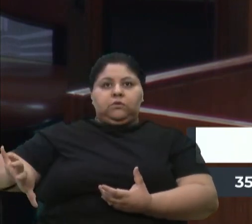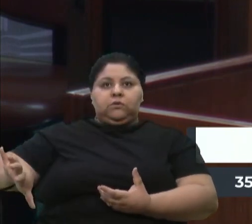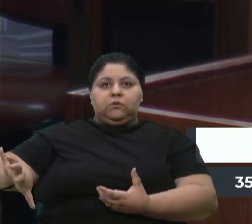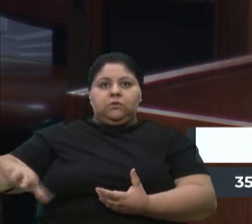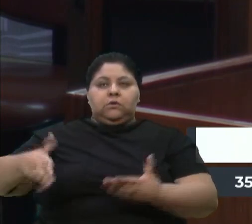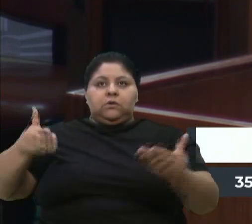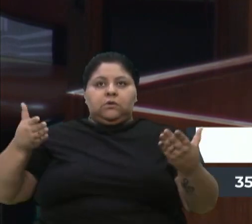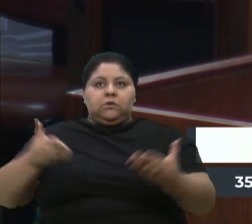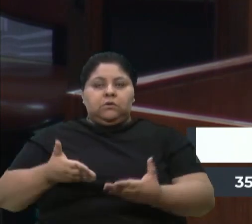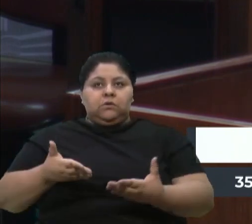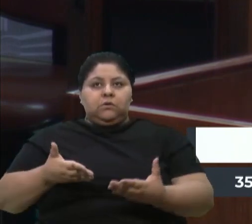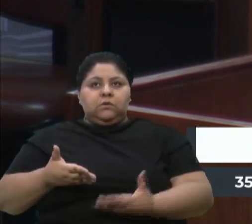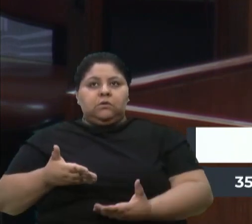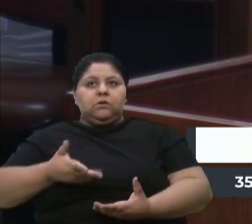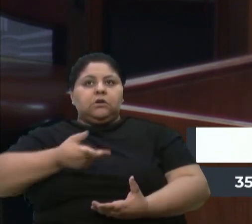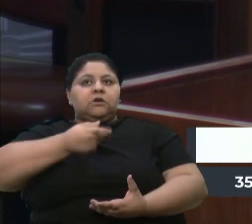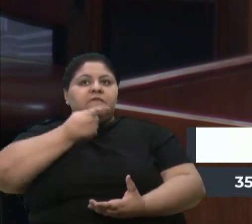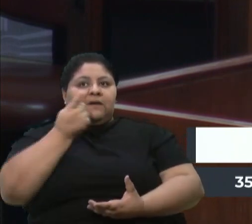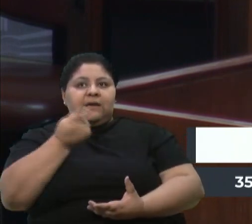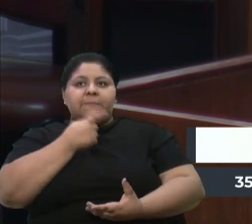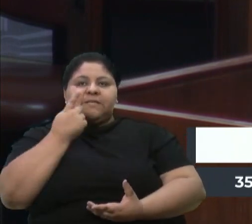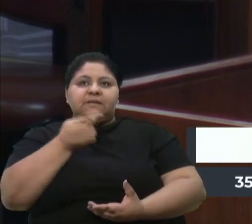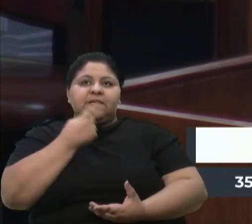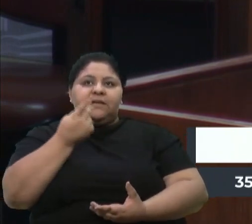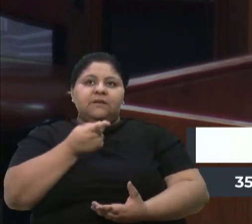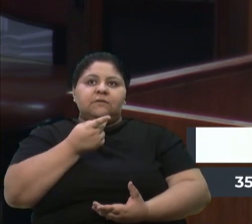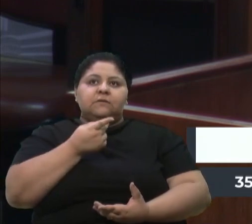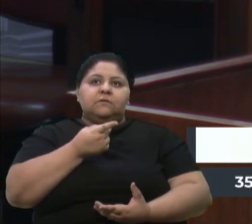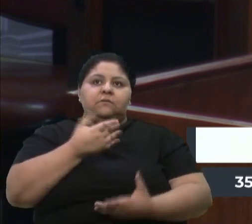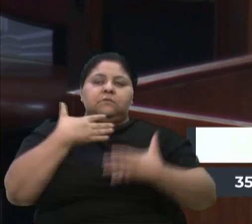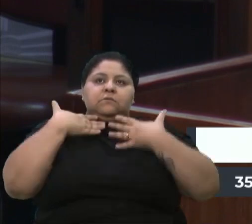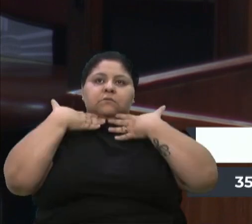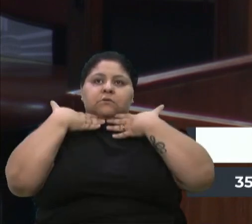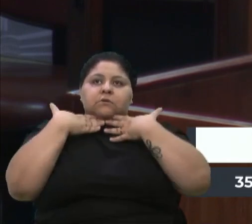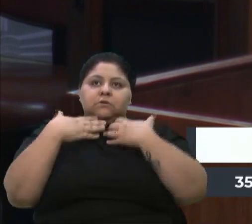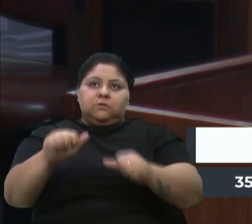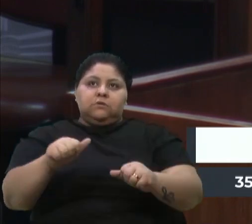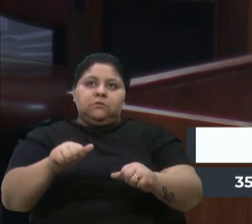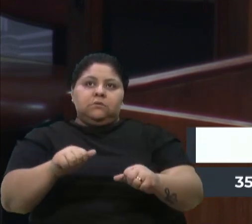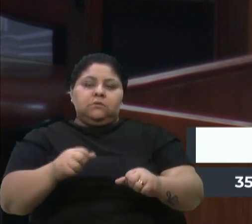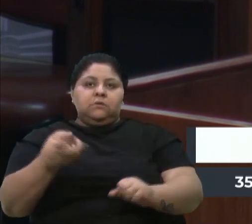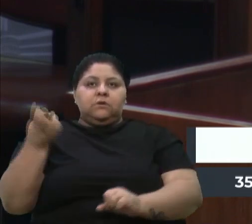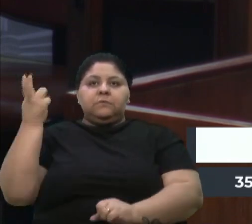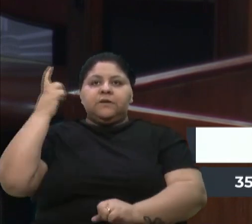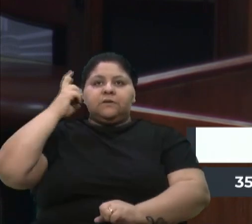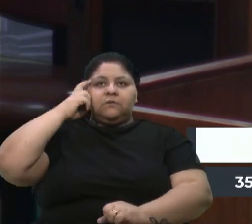para a Secretaria de Agricultura, talvez vão levar para o Conselho,